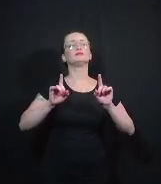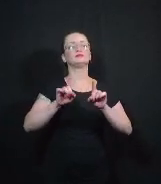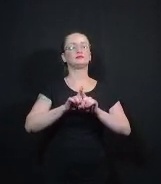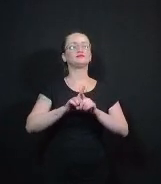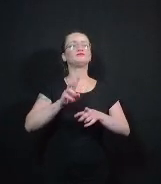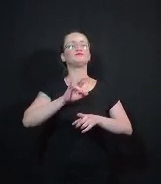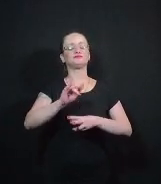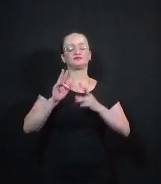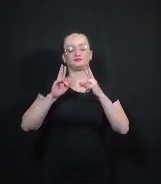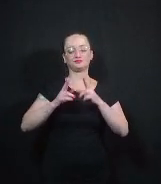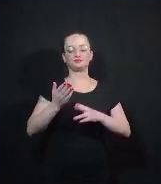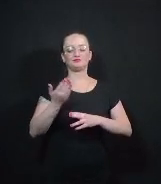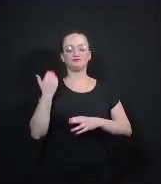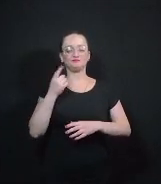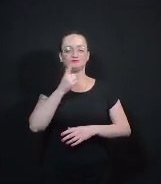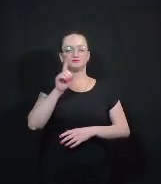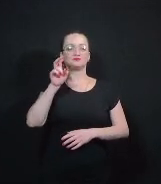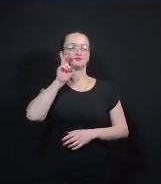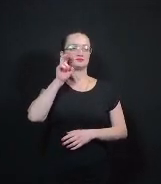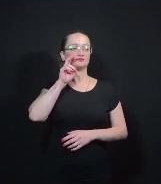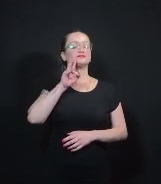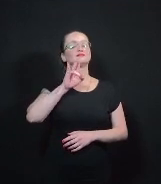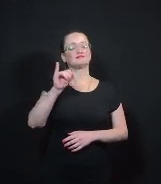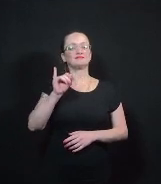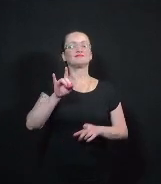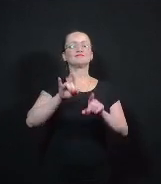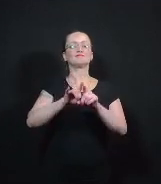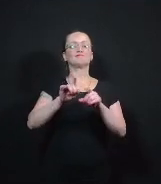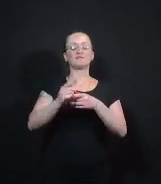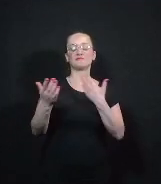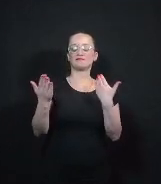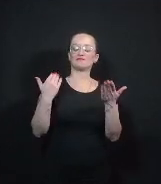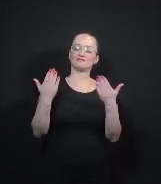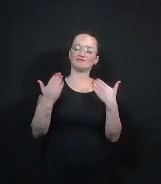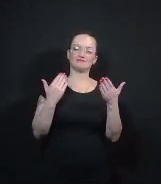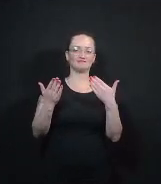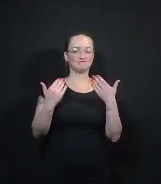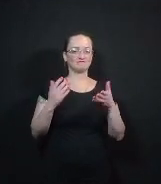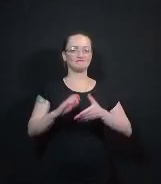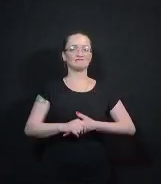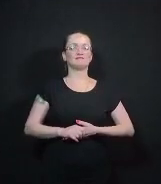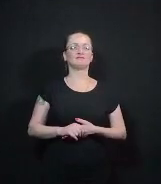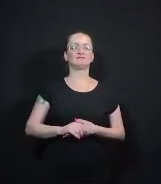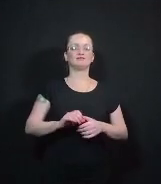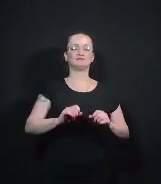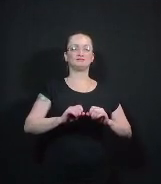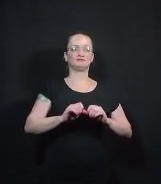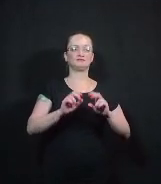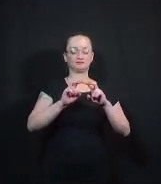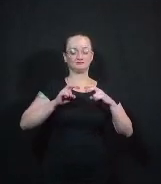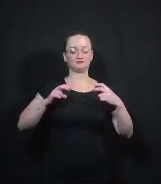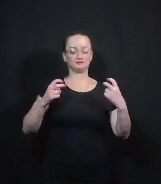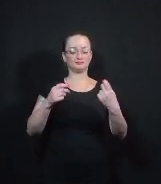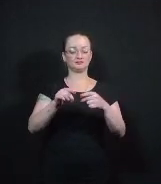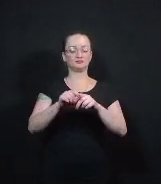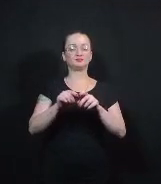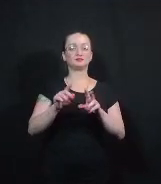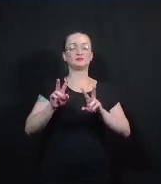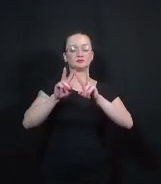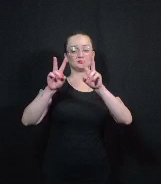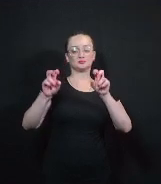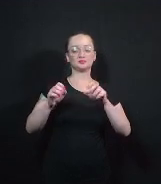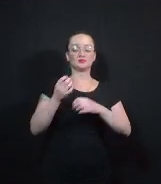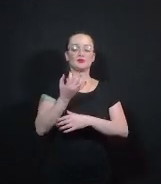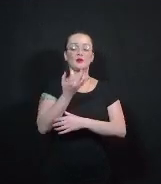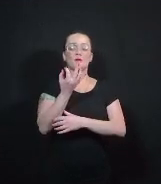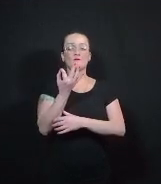como foi na última quinta-feira, também será um bate-papo, um painel para abordar o tema das fake news